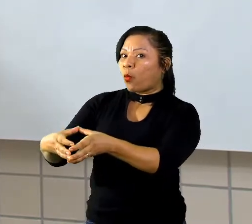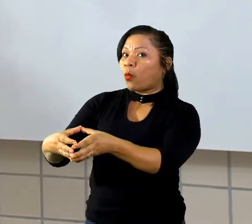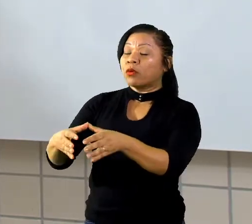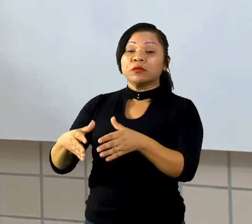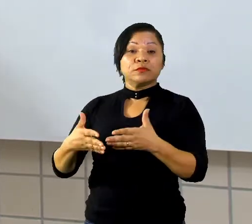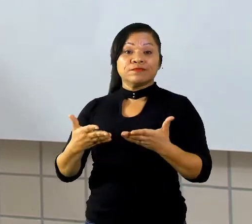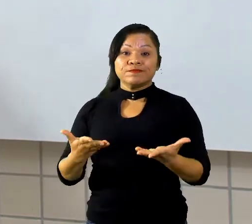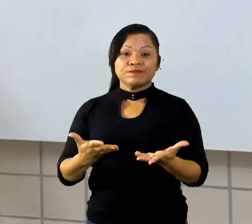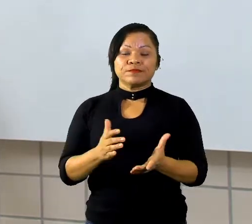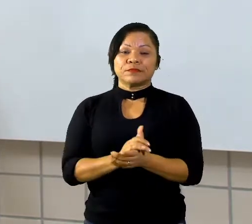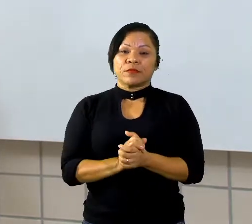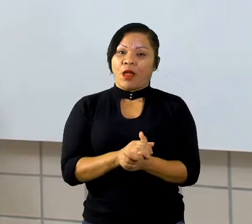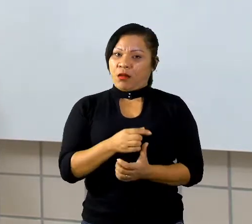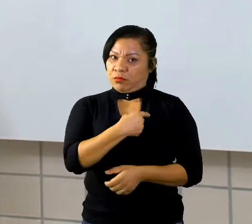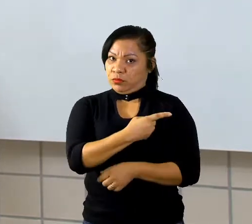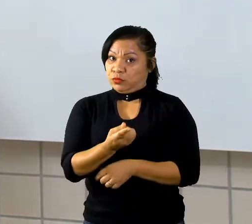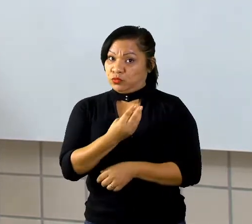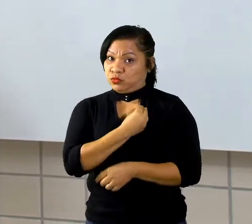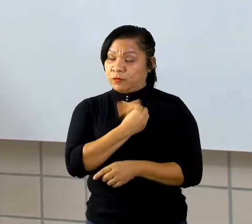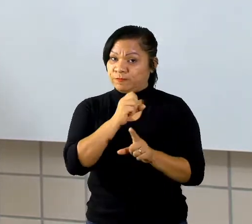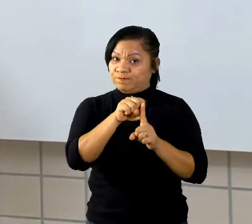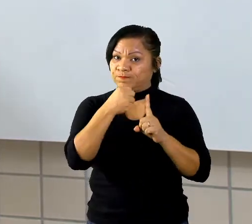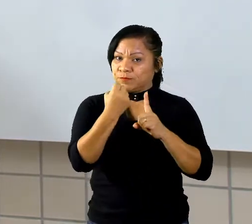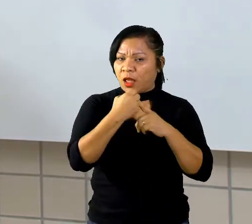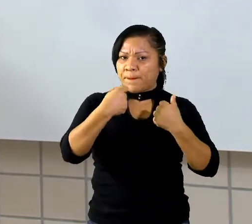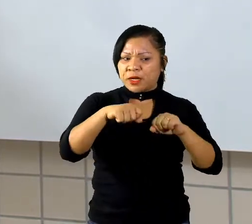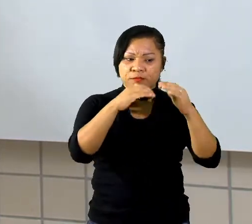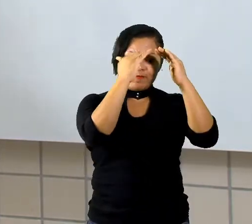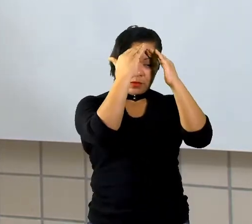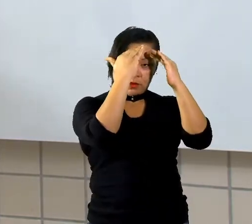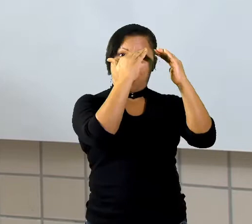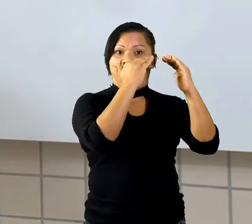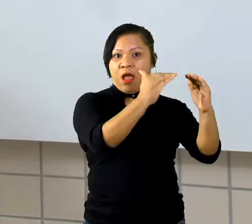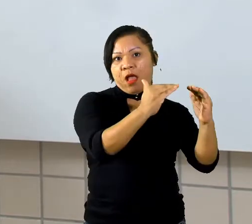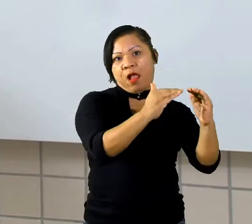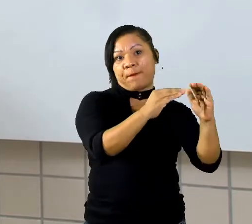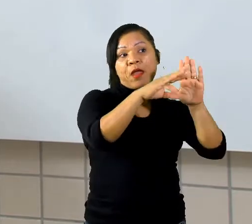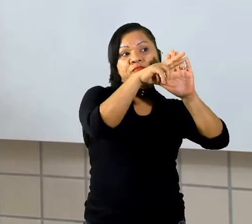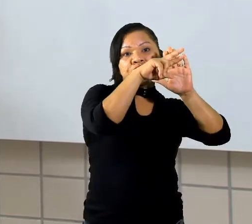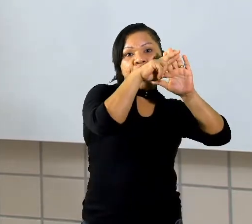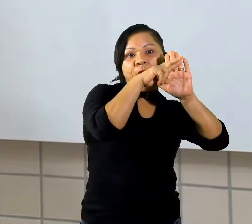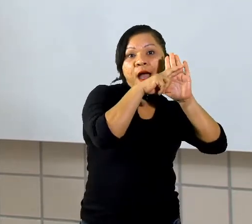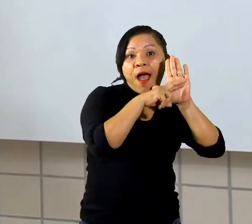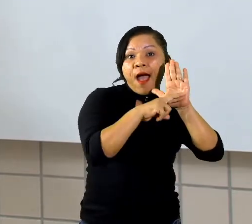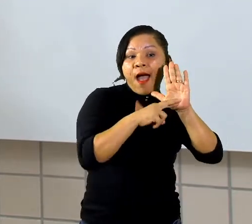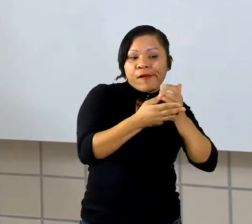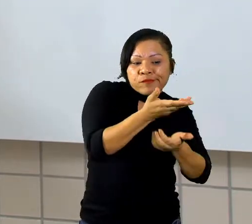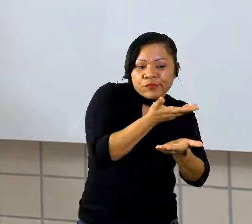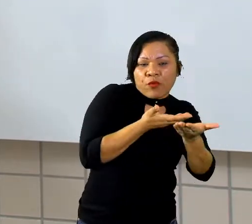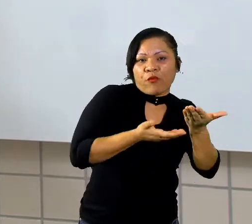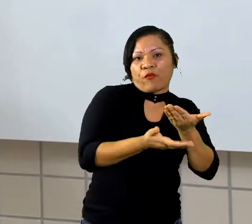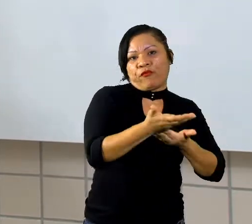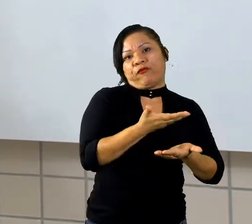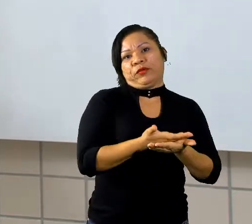na nossa vida em sociedade, nós temos que respeitar as regras de convívio mútuo.